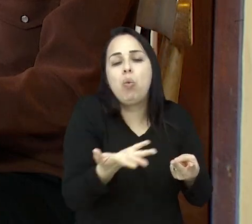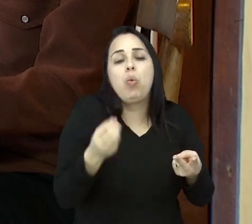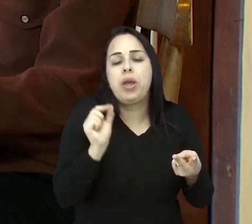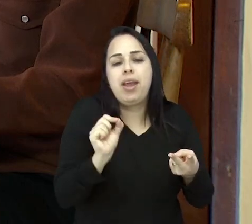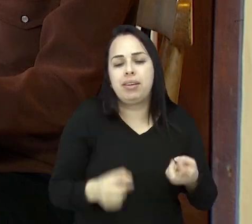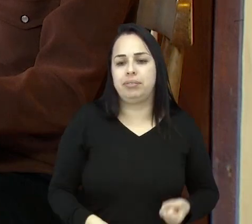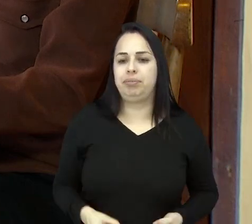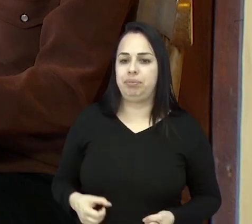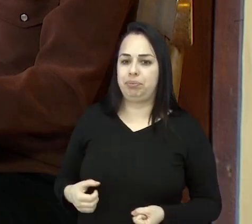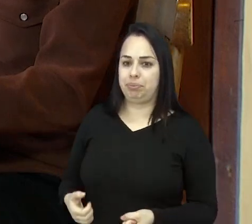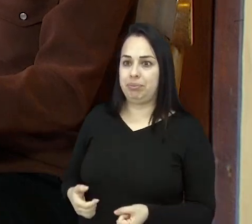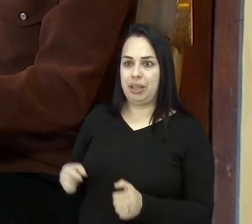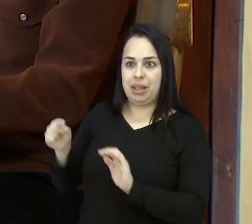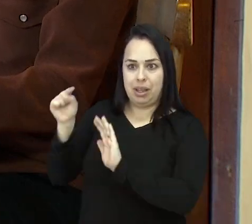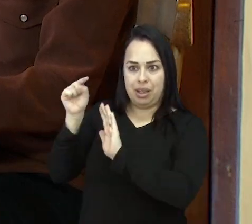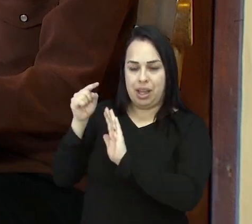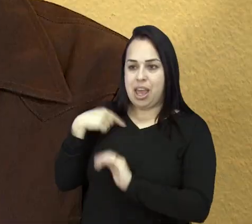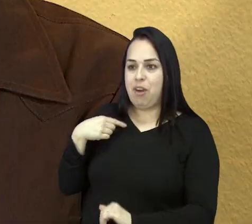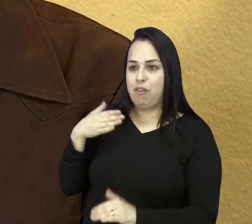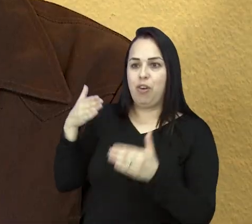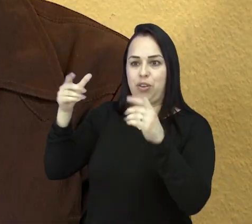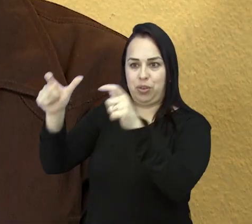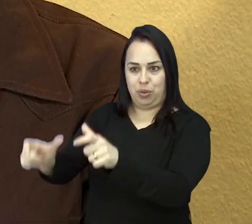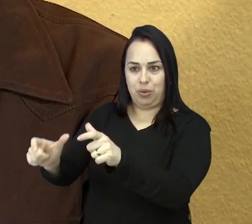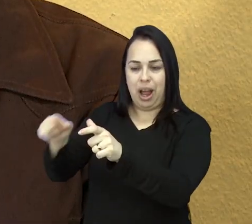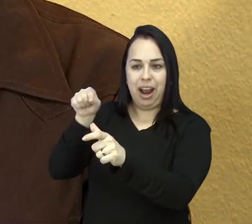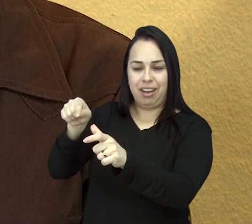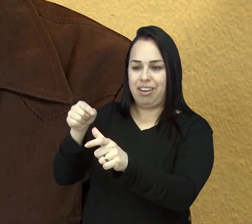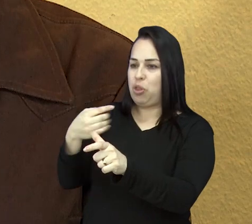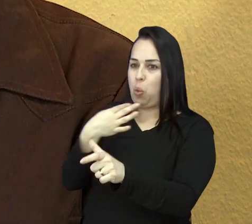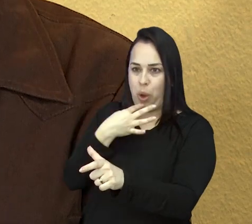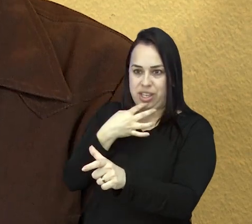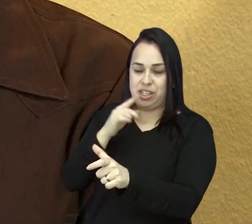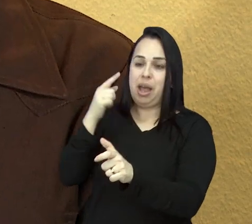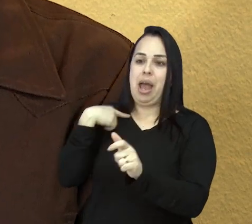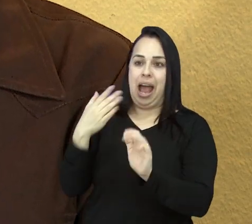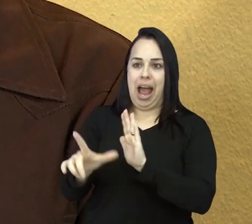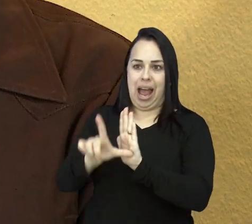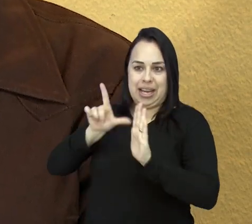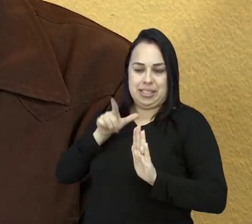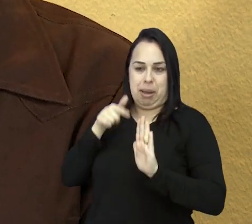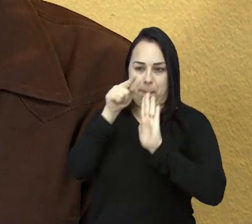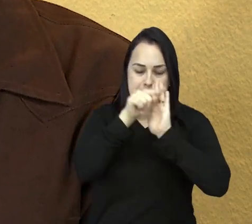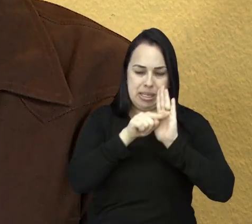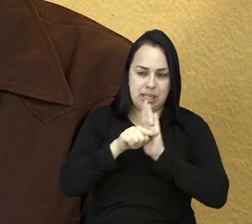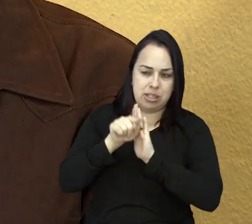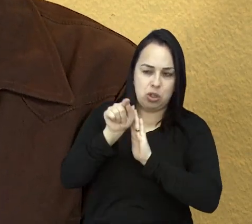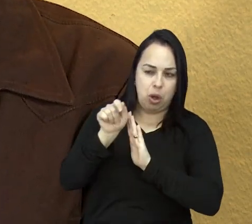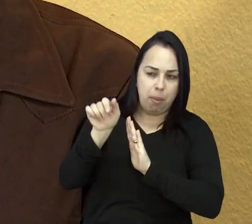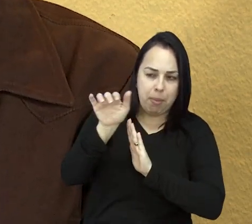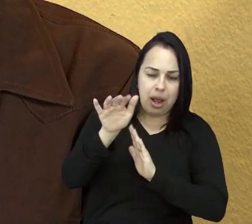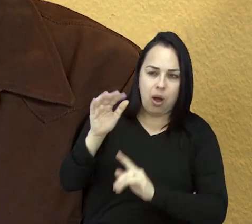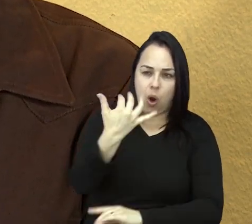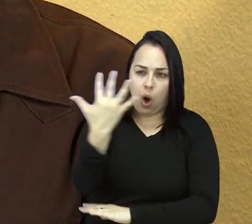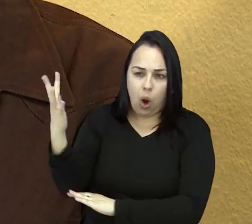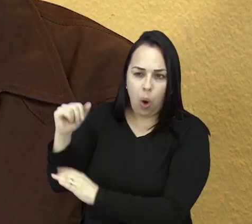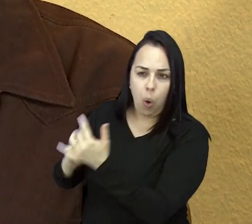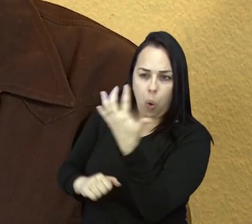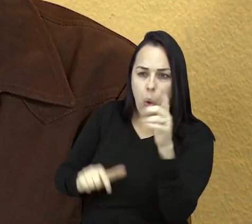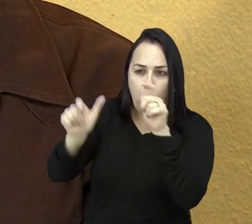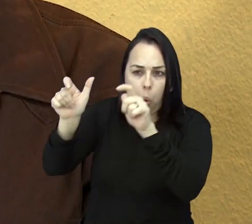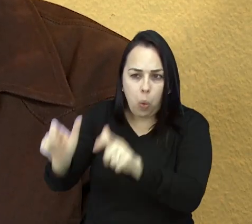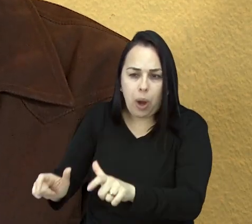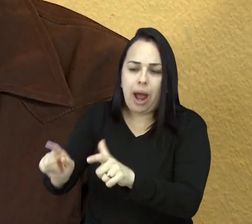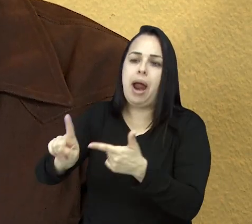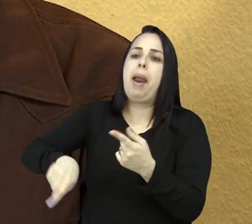que mais te chama atenção nessas suas viagens? Quando eu pesquiso um lugar que eu não conheço, é a paisagem. Depois, às vezes, você acaba conversando com as